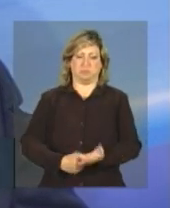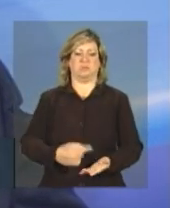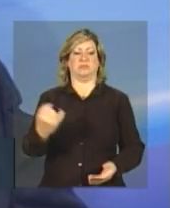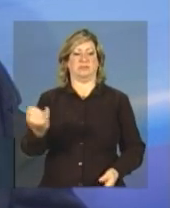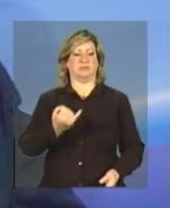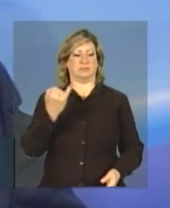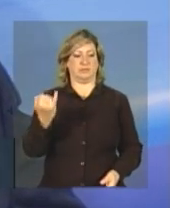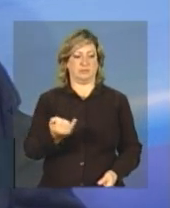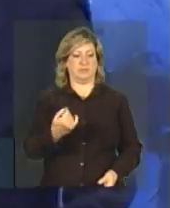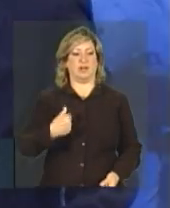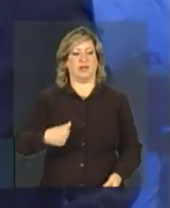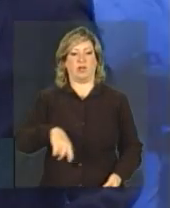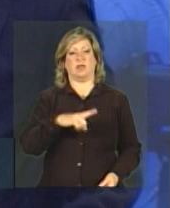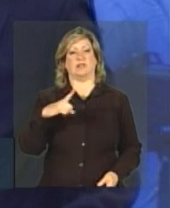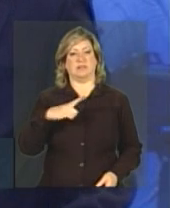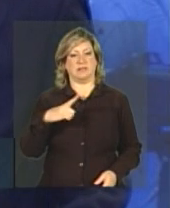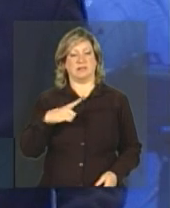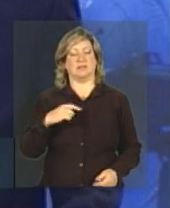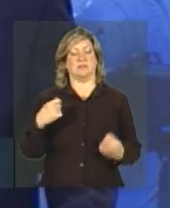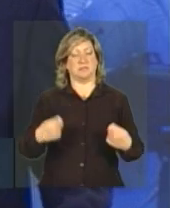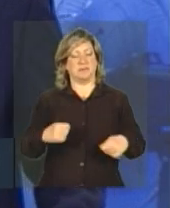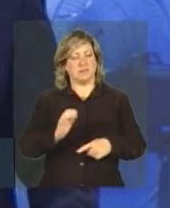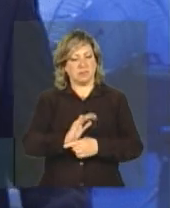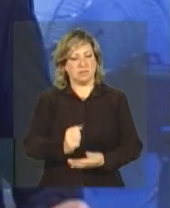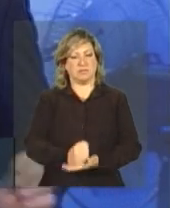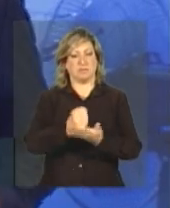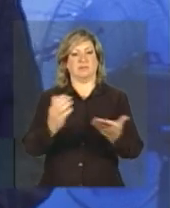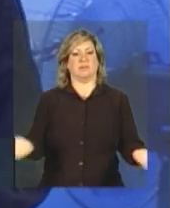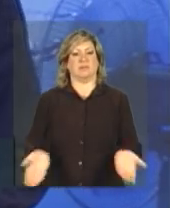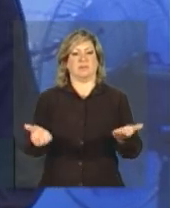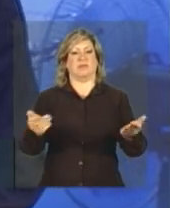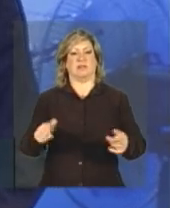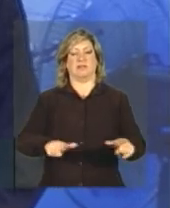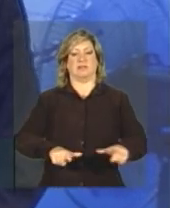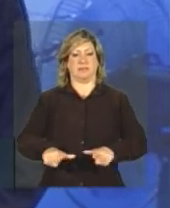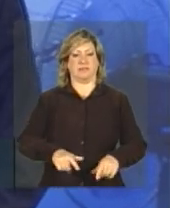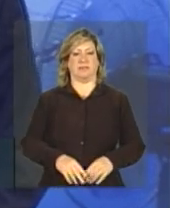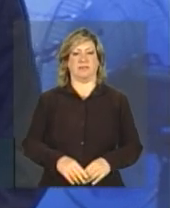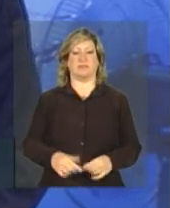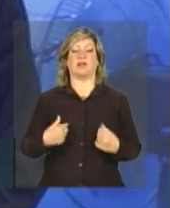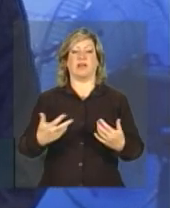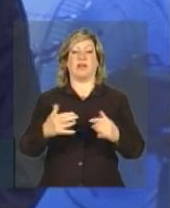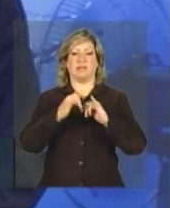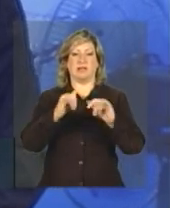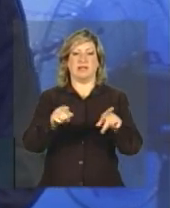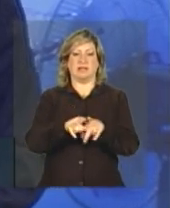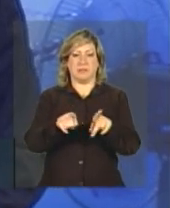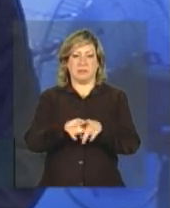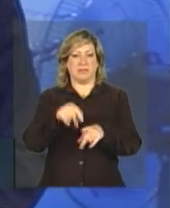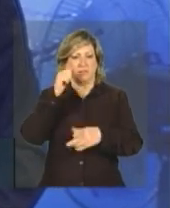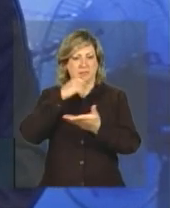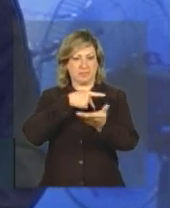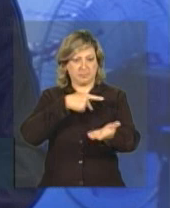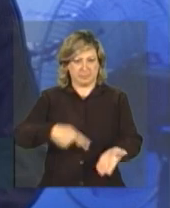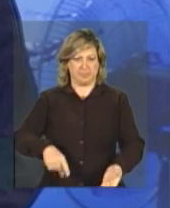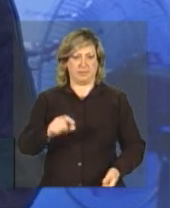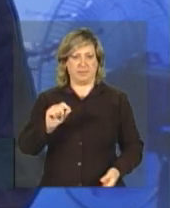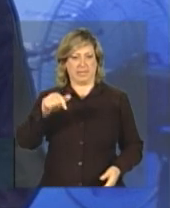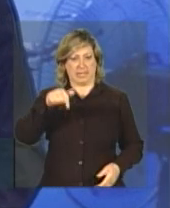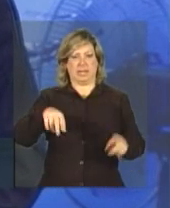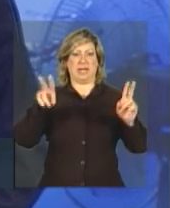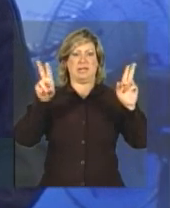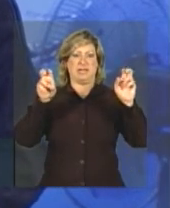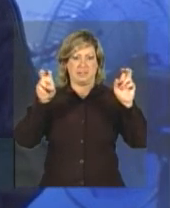essencial e nós precisamos valorizar e apoiar essa iniciativa. Queria também dizer, presidenta, que esse